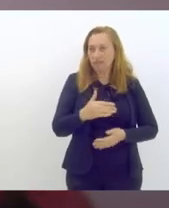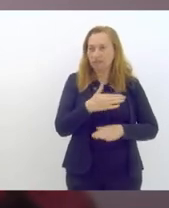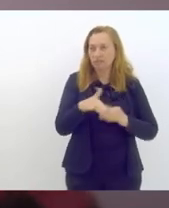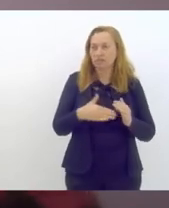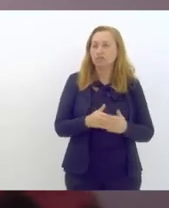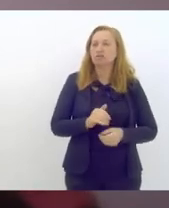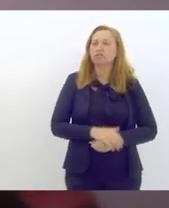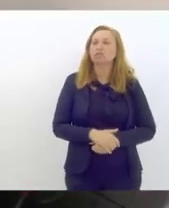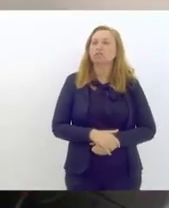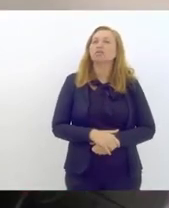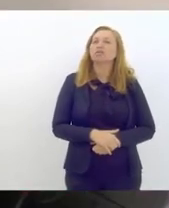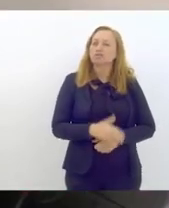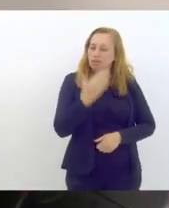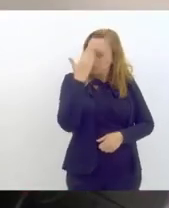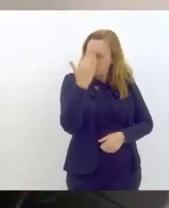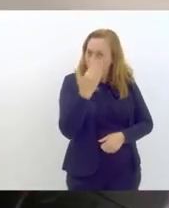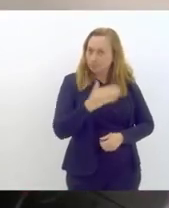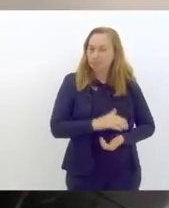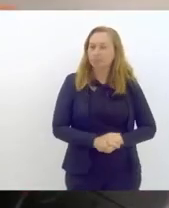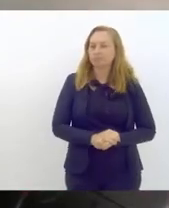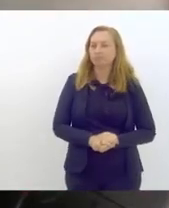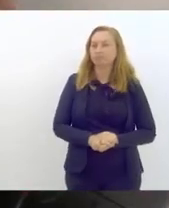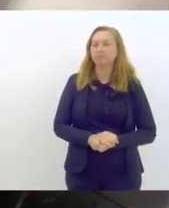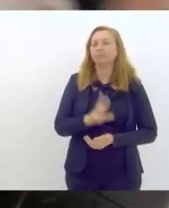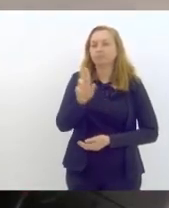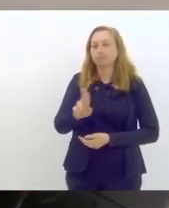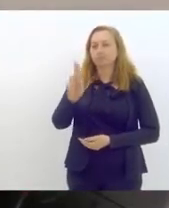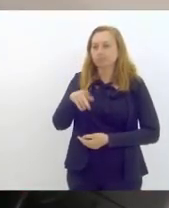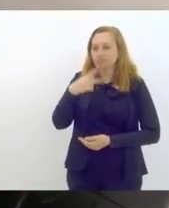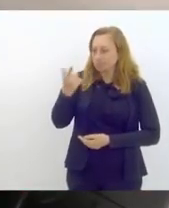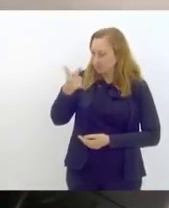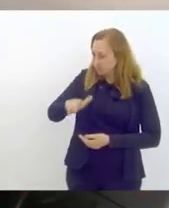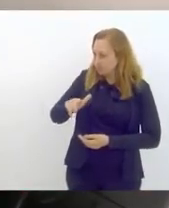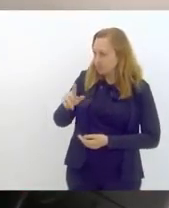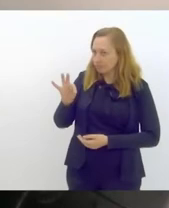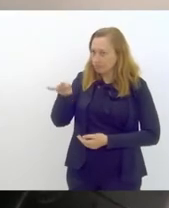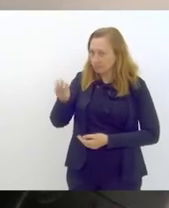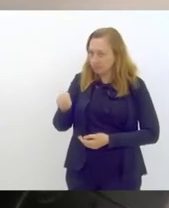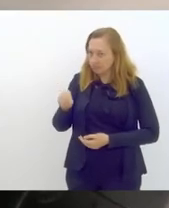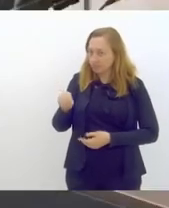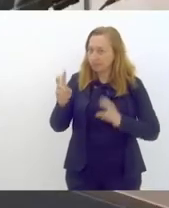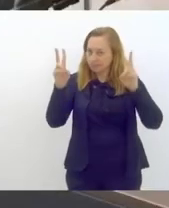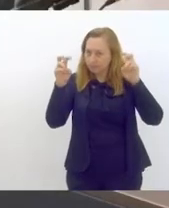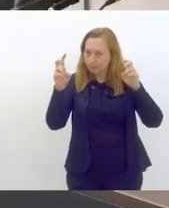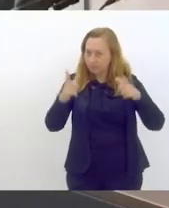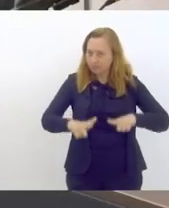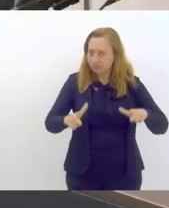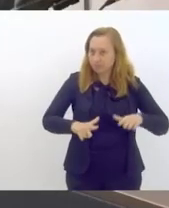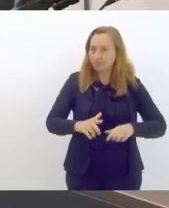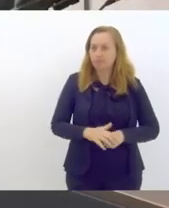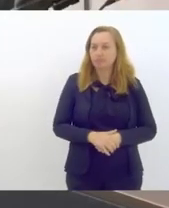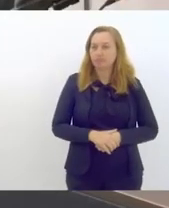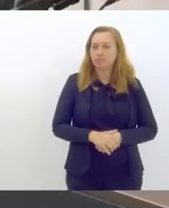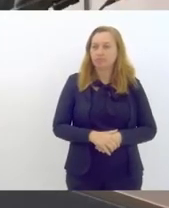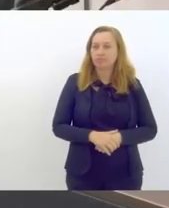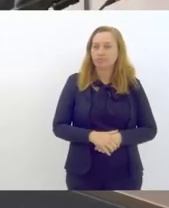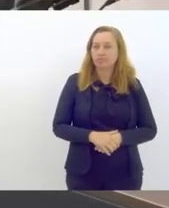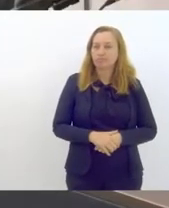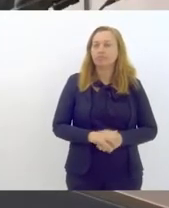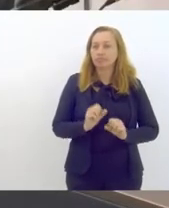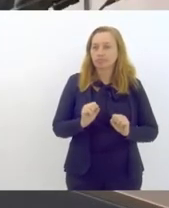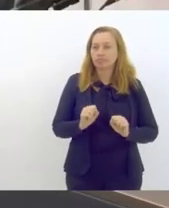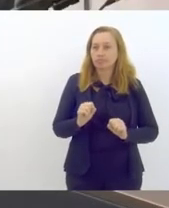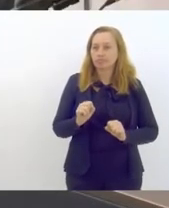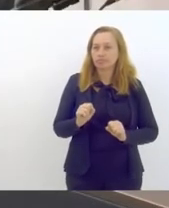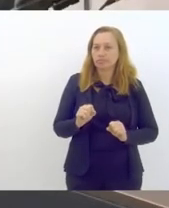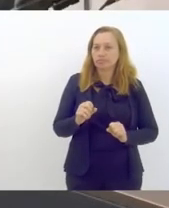todos. Obrigado. Quer fazer uso da palavra de novo, Francisco? Sobre essa questão de espaço? O microfone aqui está funcionando? Está funcionando, só